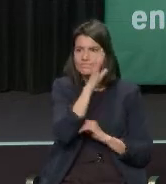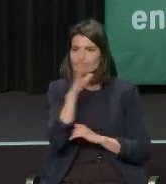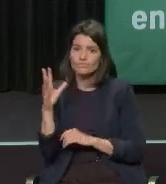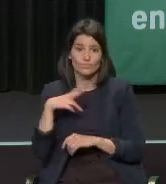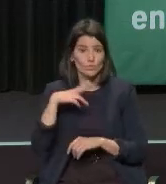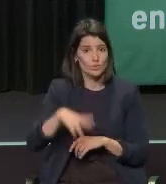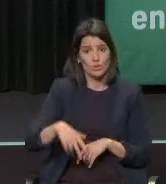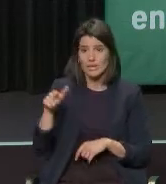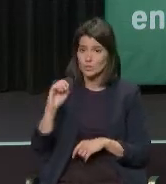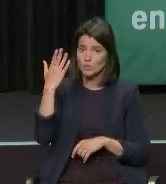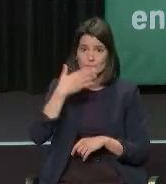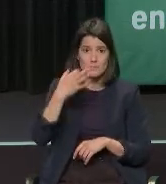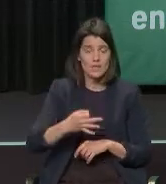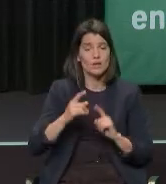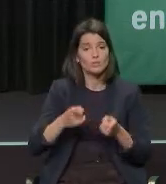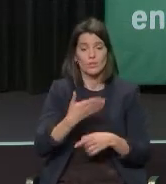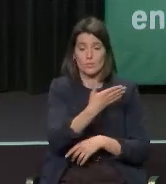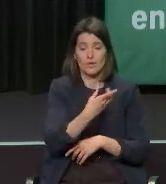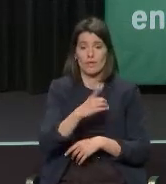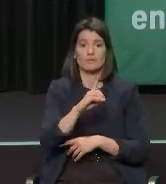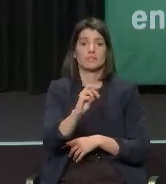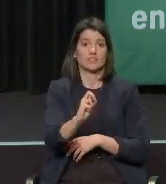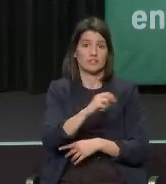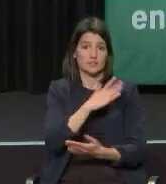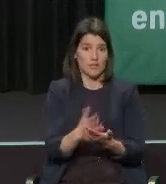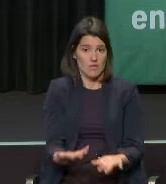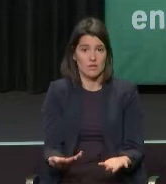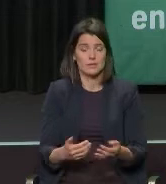Portanto, existe desde 1963.